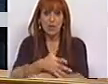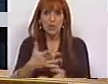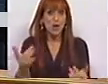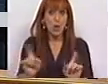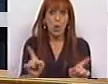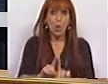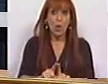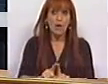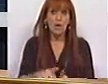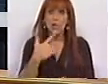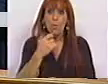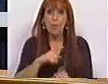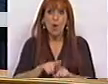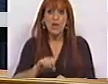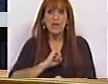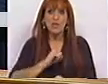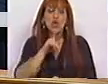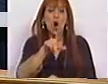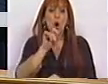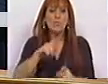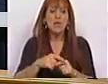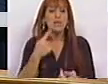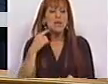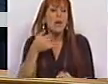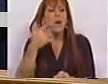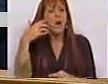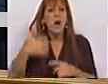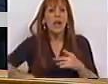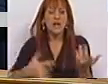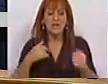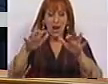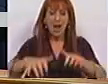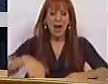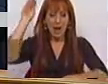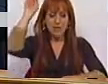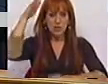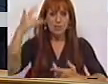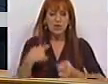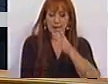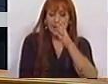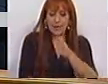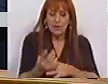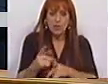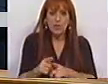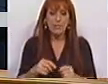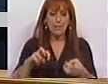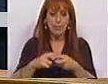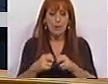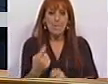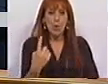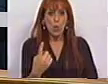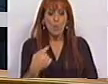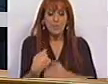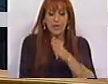não é nem pode ser uma opção discricionária. A Assembleia da República criou um problema